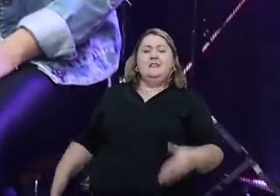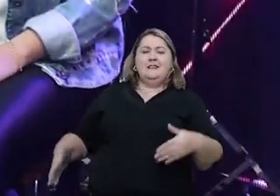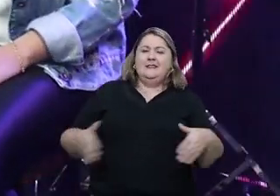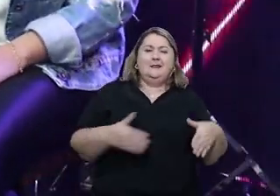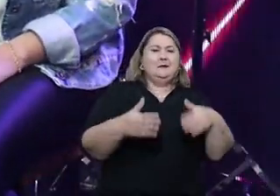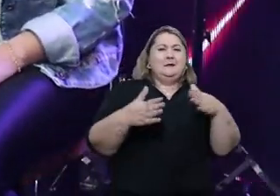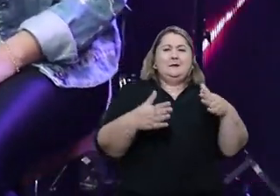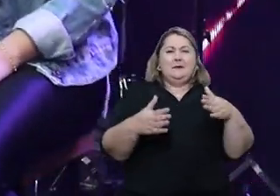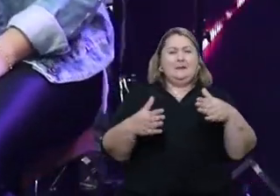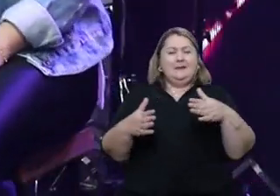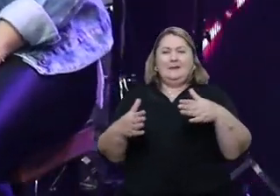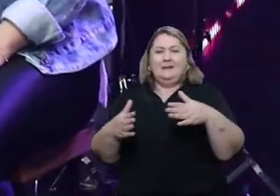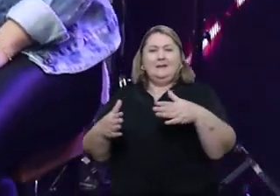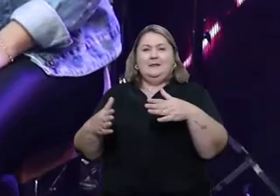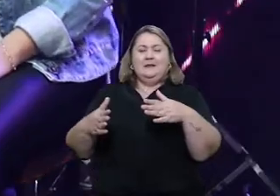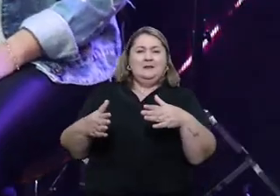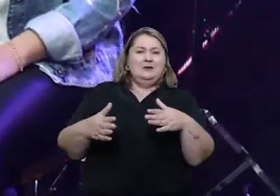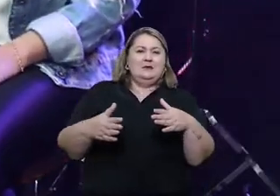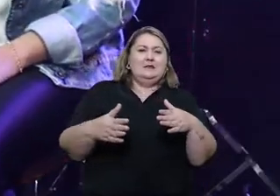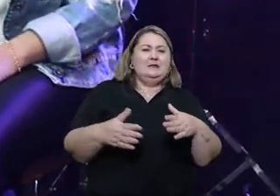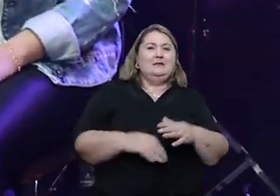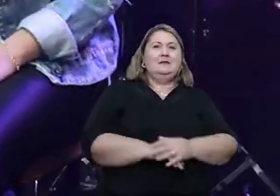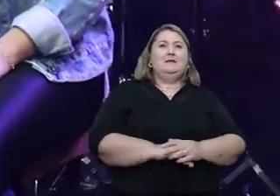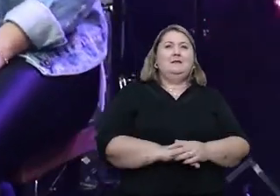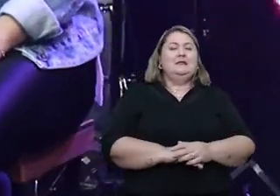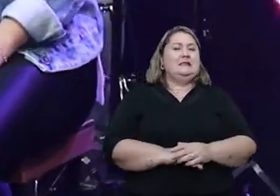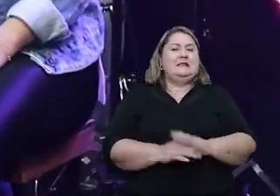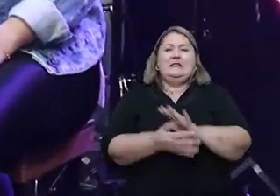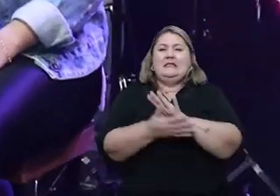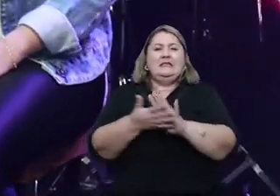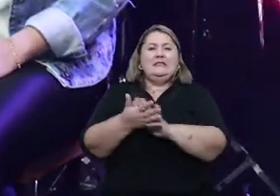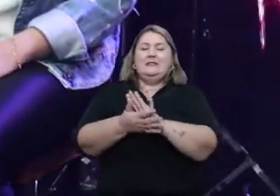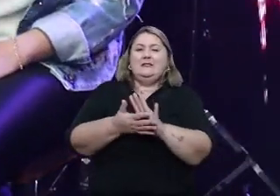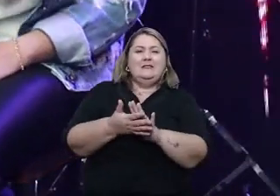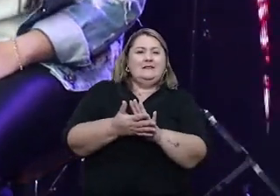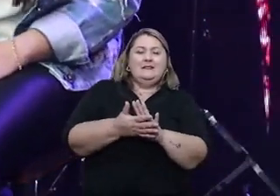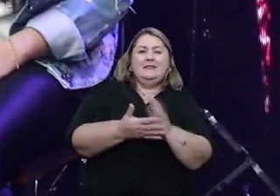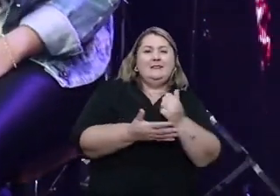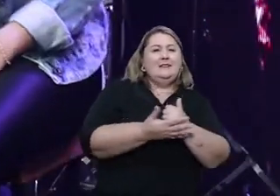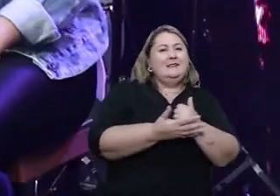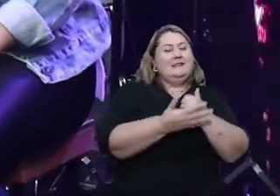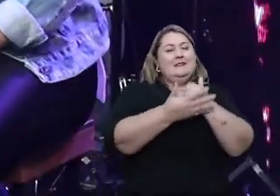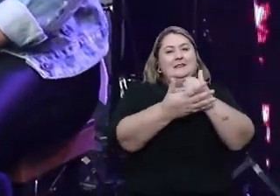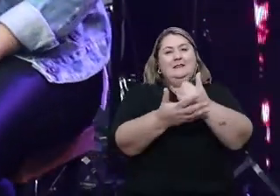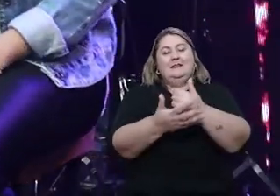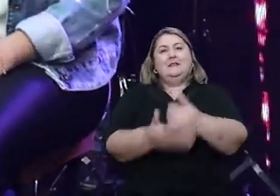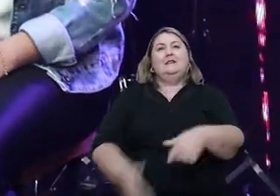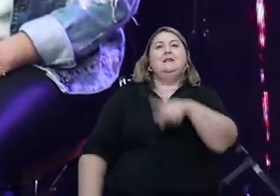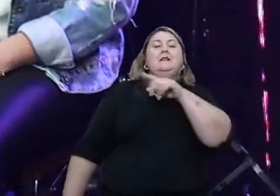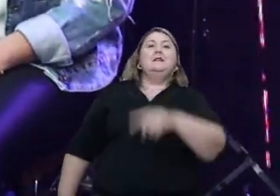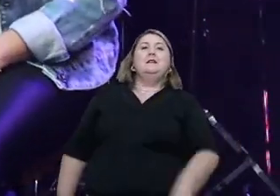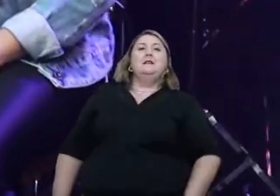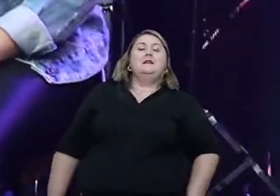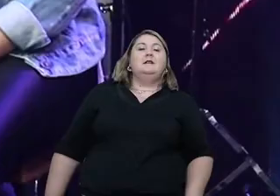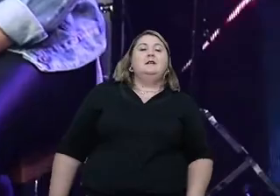Nessa estrada nenhum caminho vai poder nos levar.